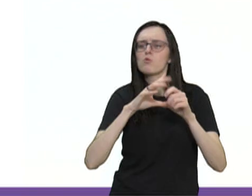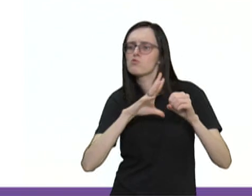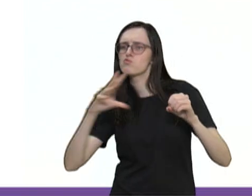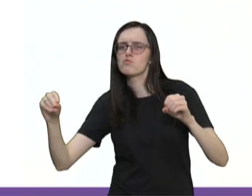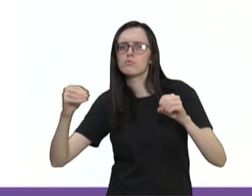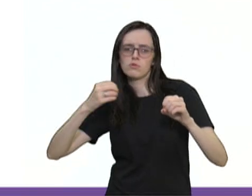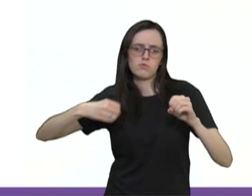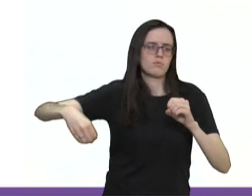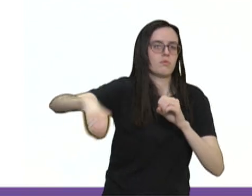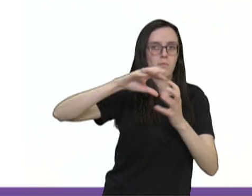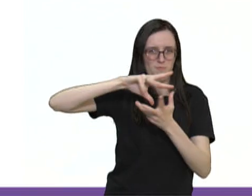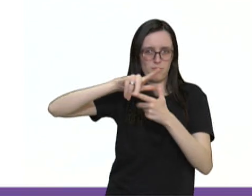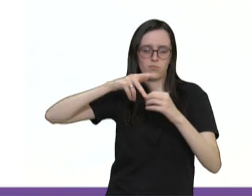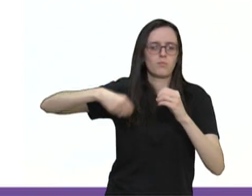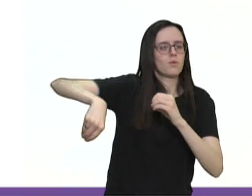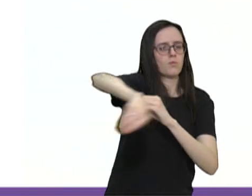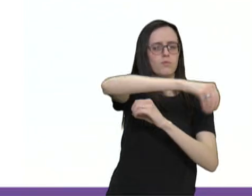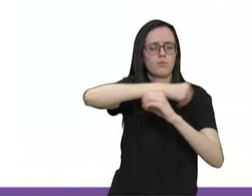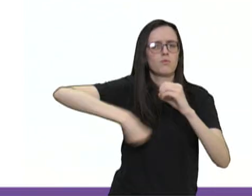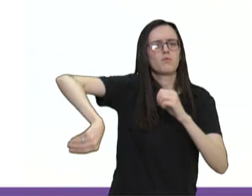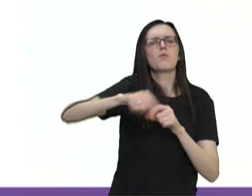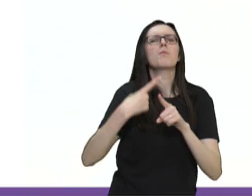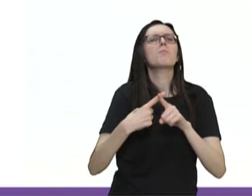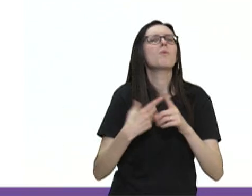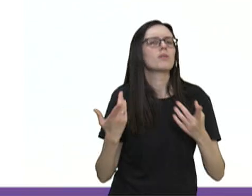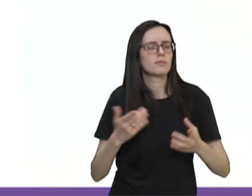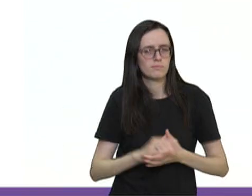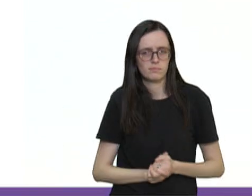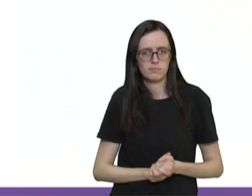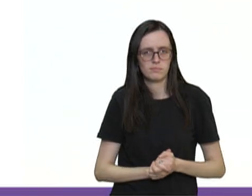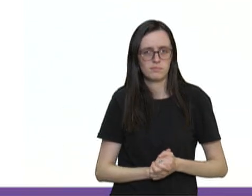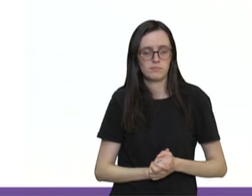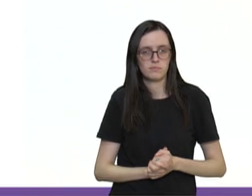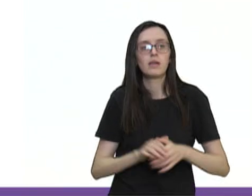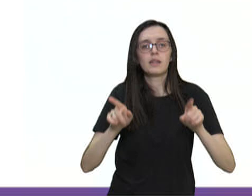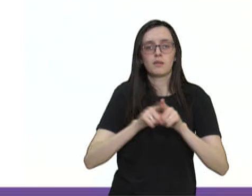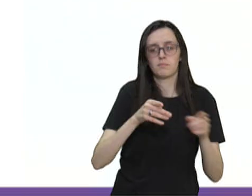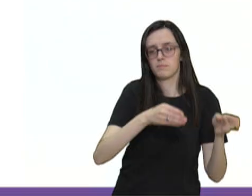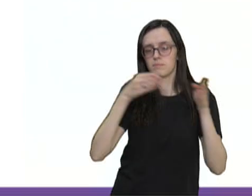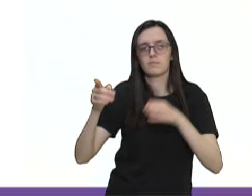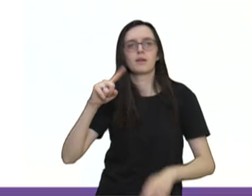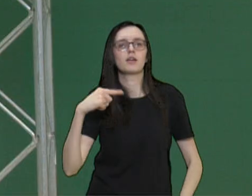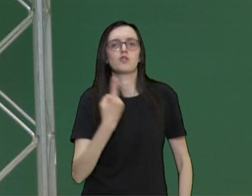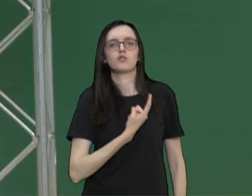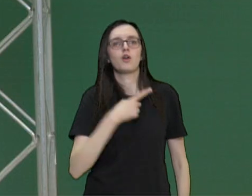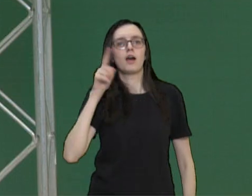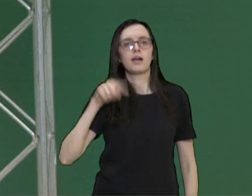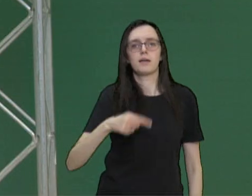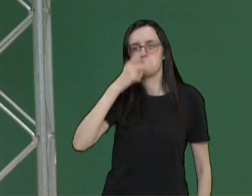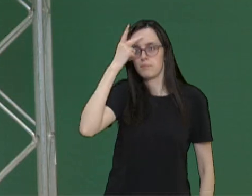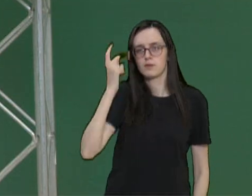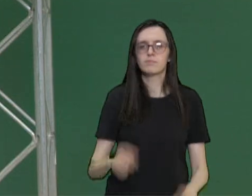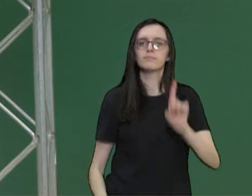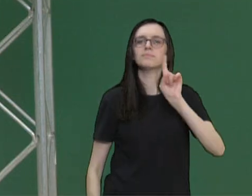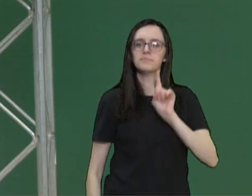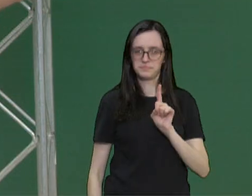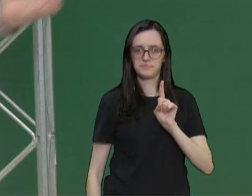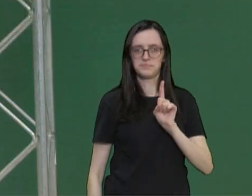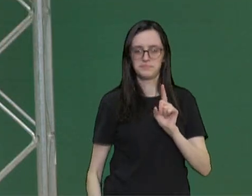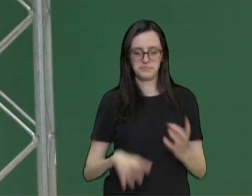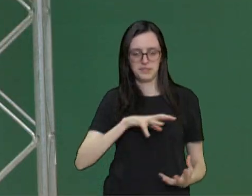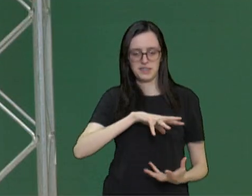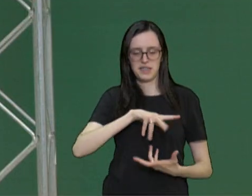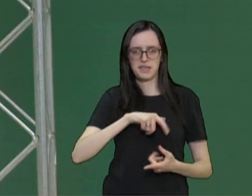do Sol? E por último, nós temos ali nós mesmos. Veja, uma pessoa sobre o planeta